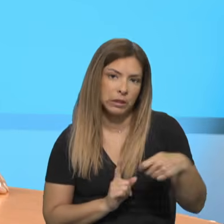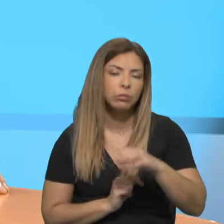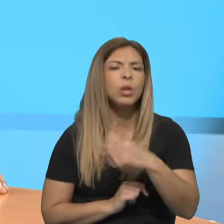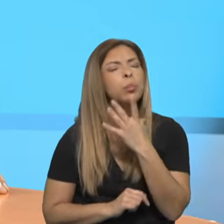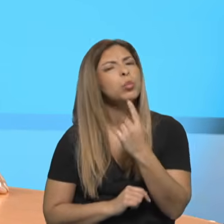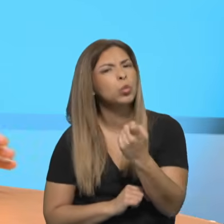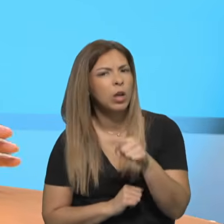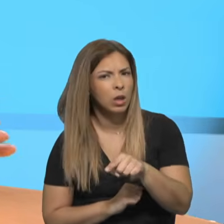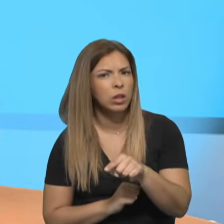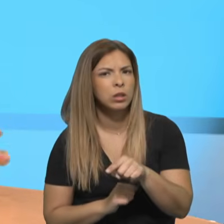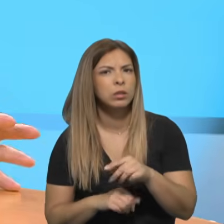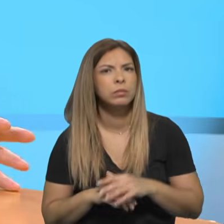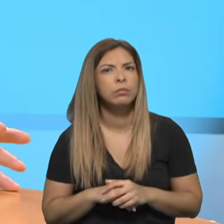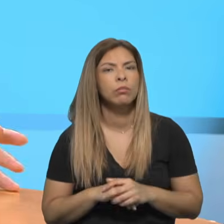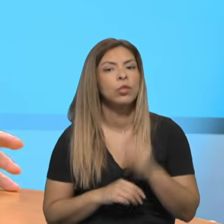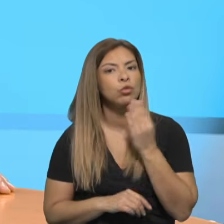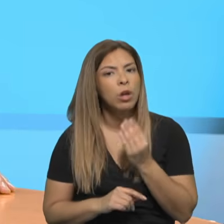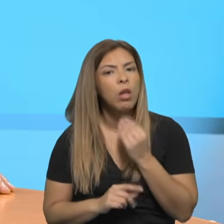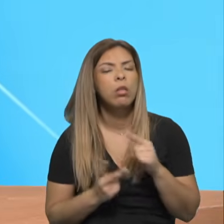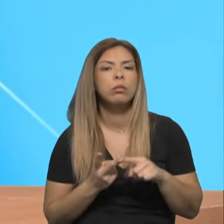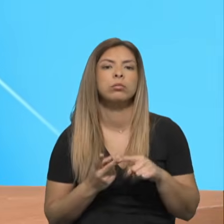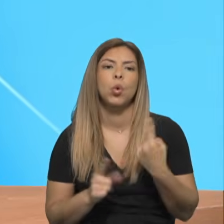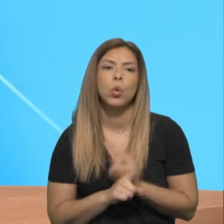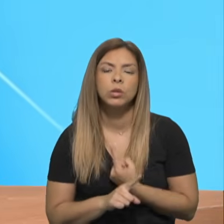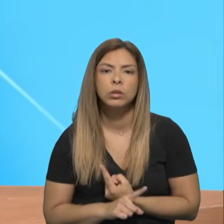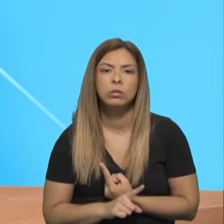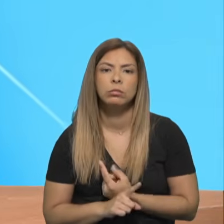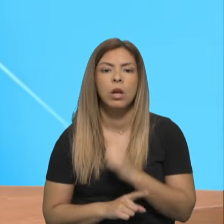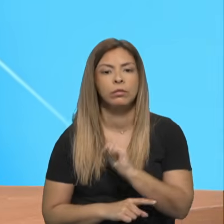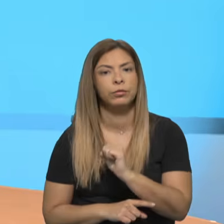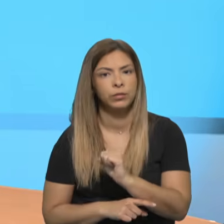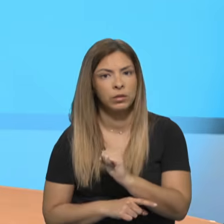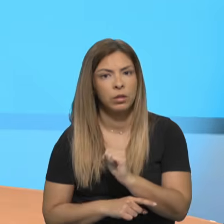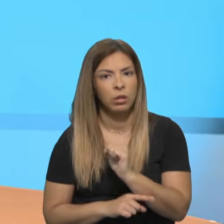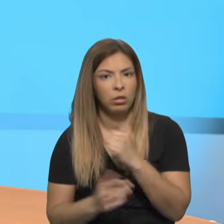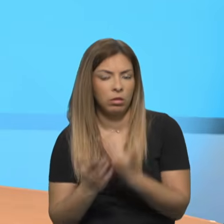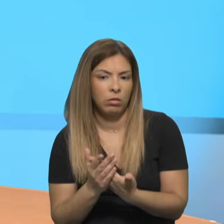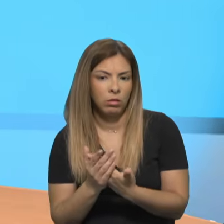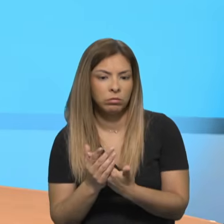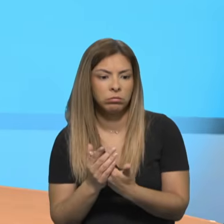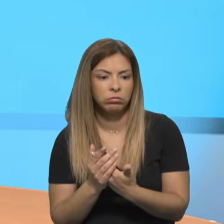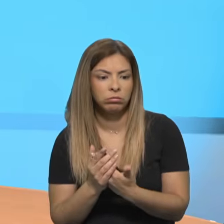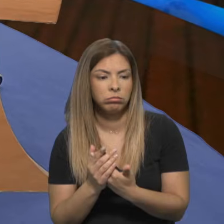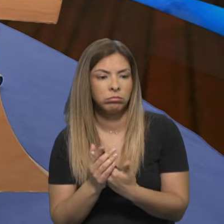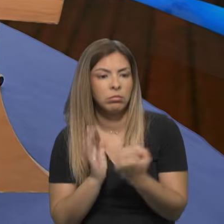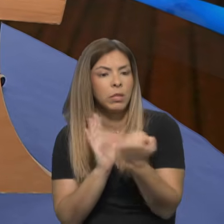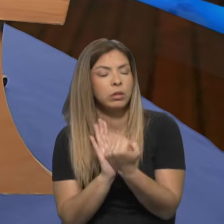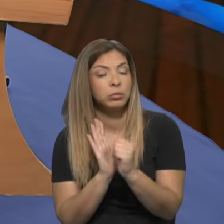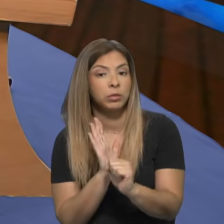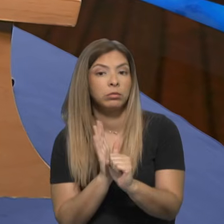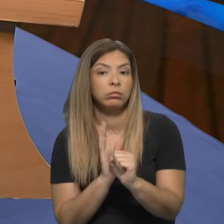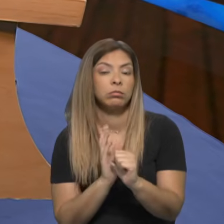como analisa o papel de Israel em todo este conflito, um país marcado pela terra do